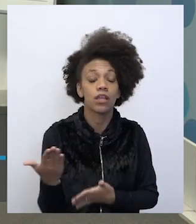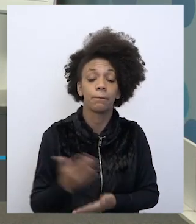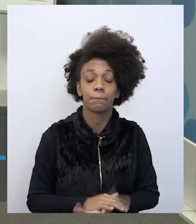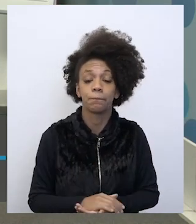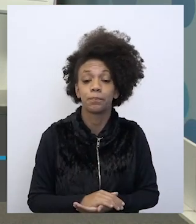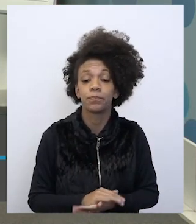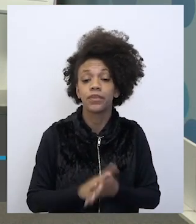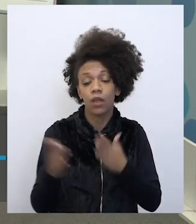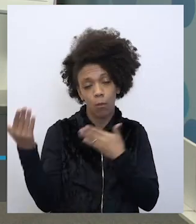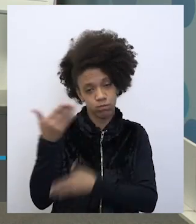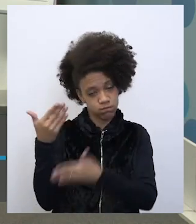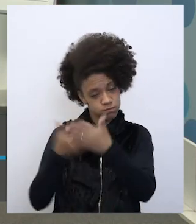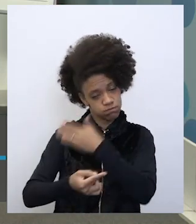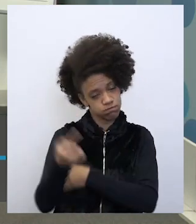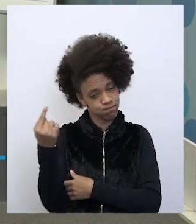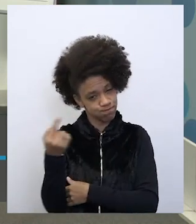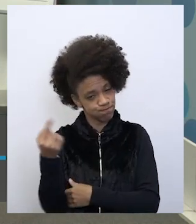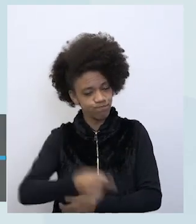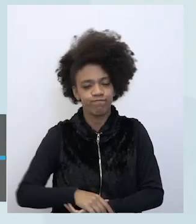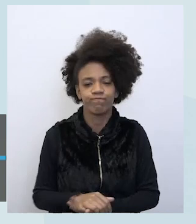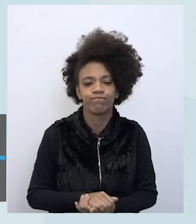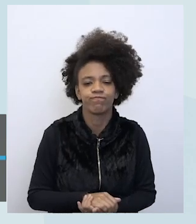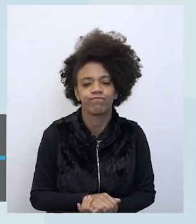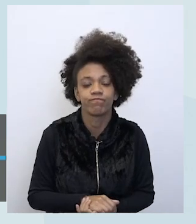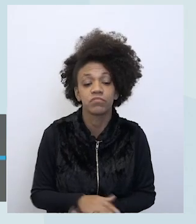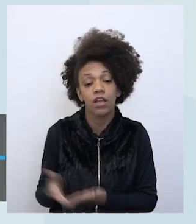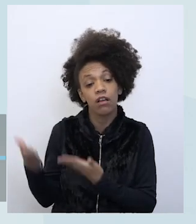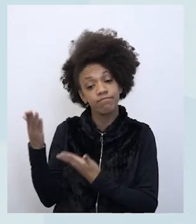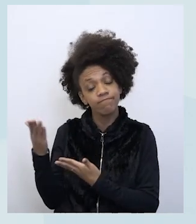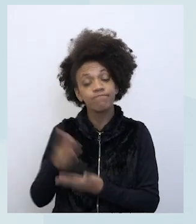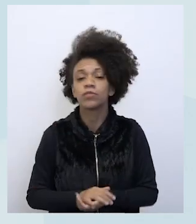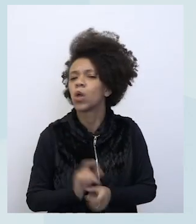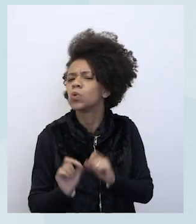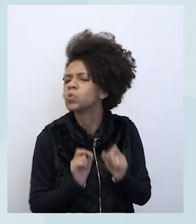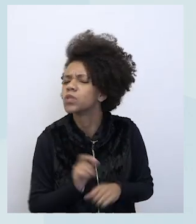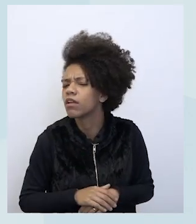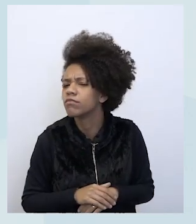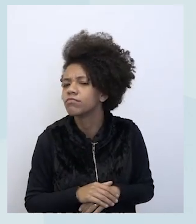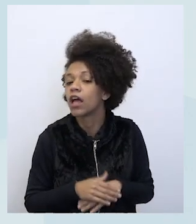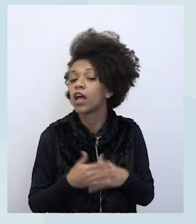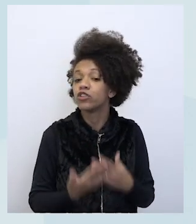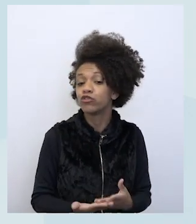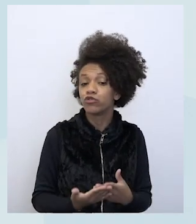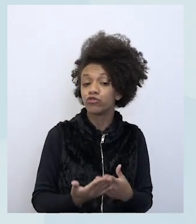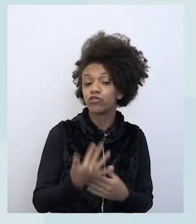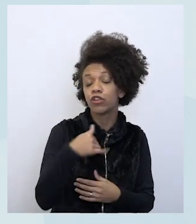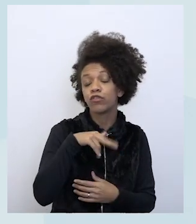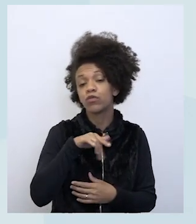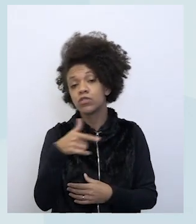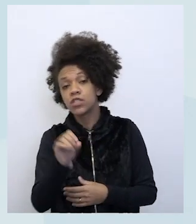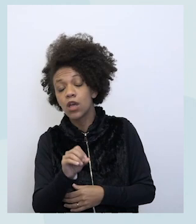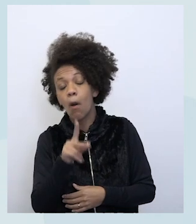o primeiro slide, por favor, só para já dar uma retomadinha. Então, a gente está falando do que mesmo? De função polinomial do